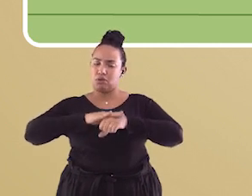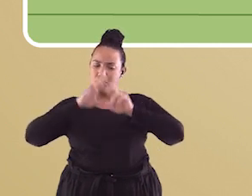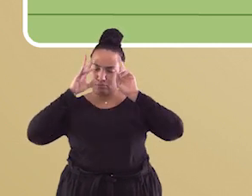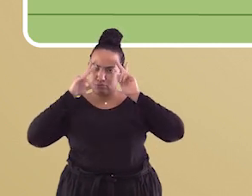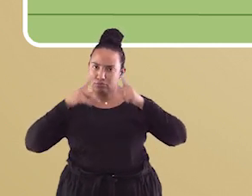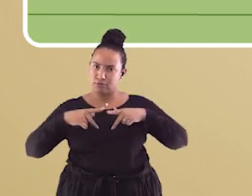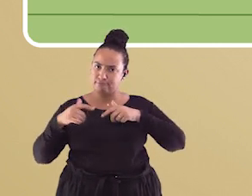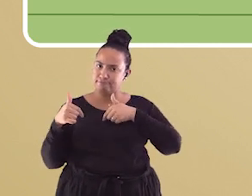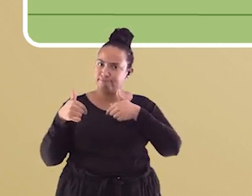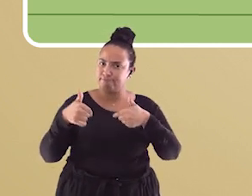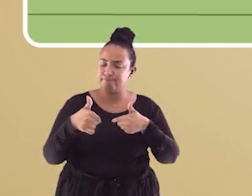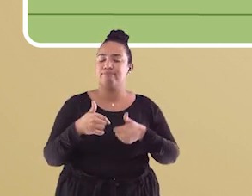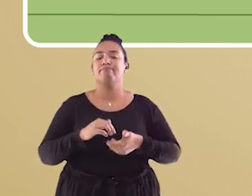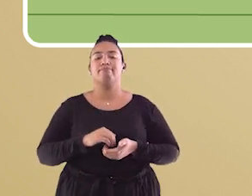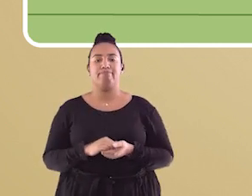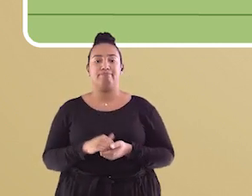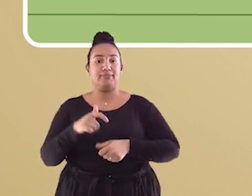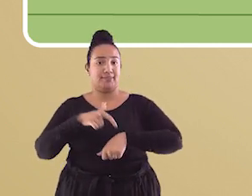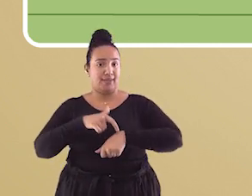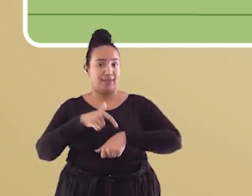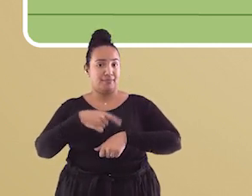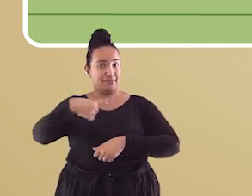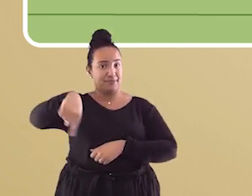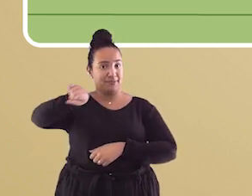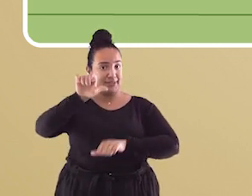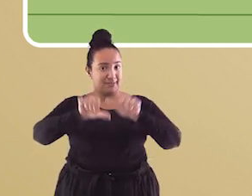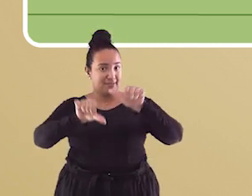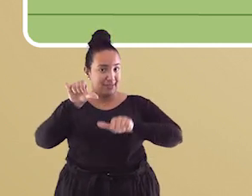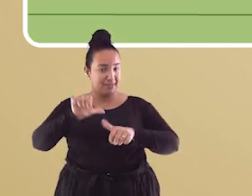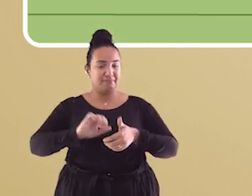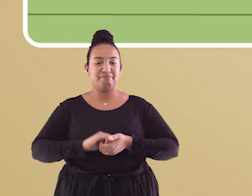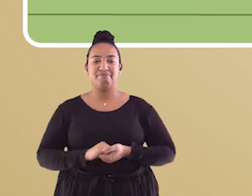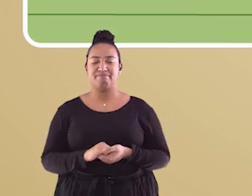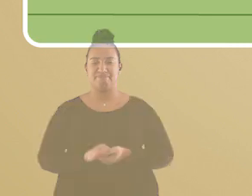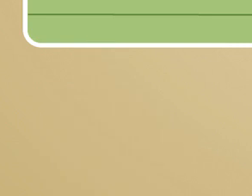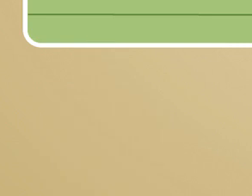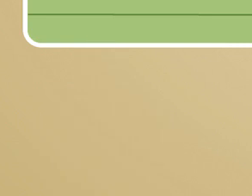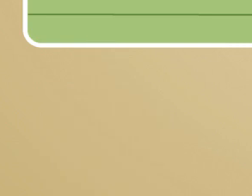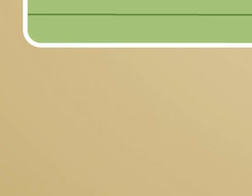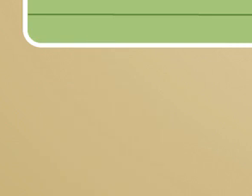podemos ter para evitar a degradação? Tempo aí para você analisar.